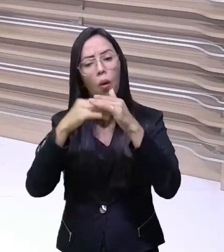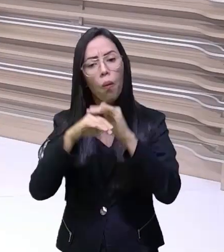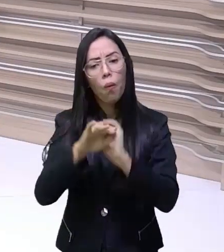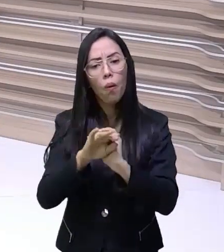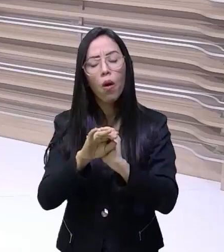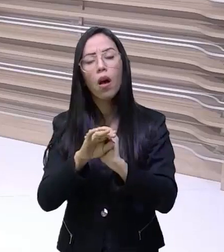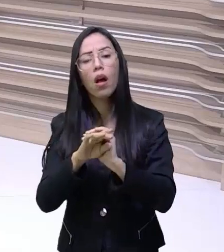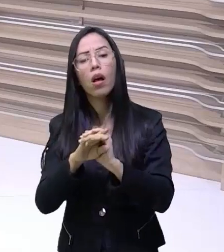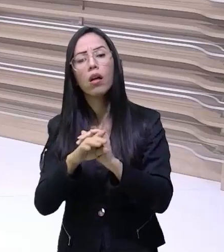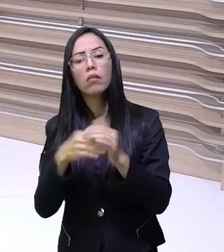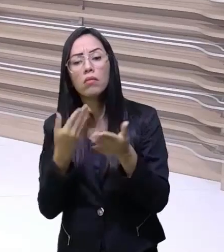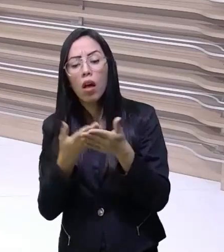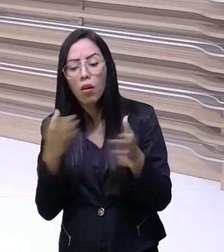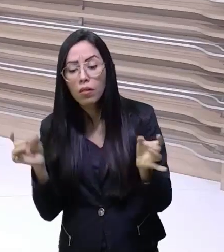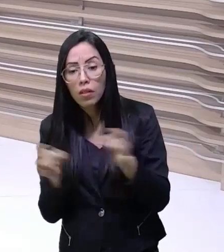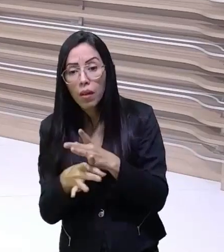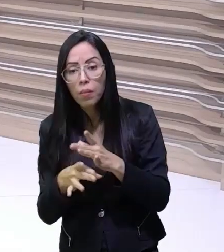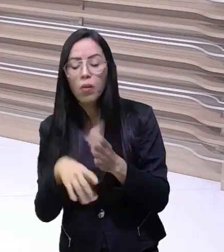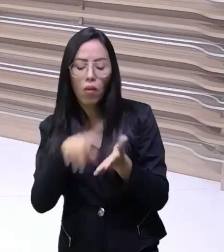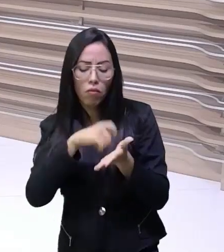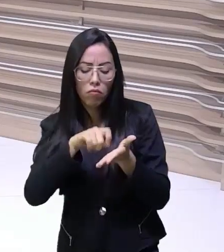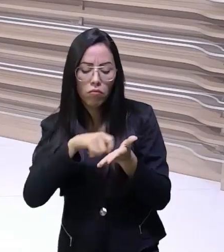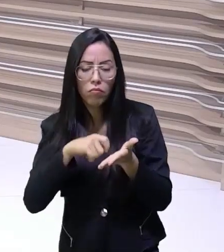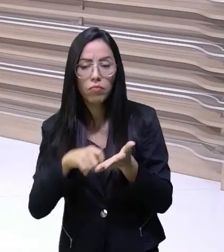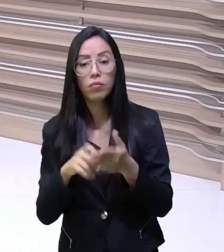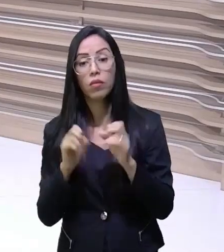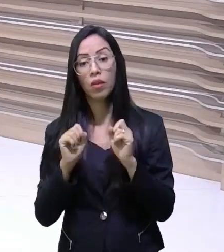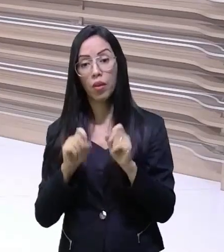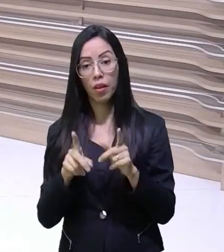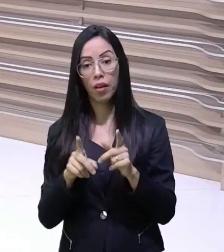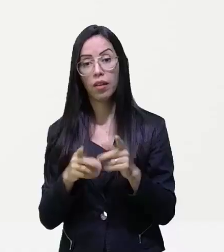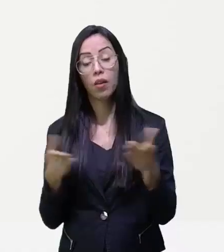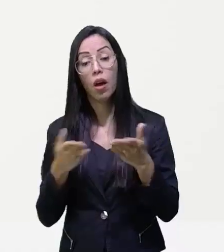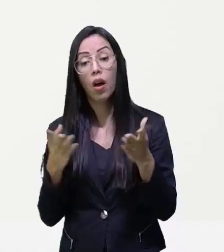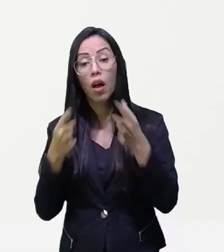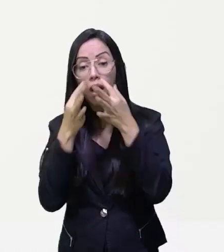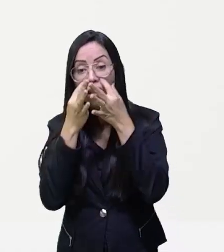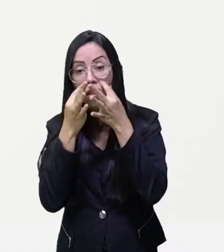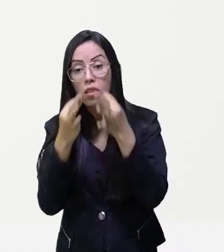organizando tudo aquilo que você não conseguiu copiar. Então, vamos ouvir aqui a leitura?